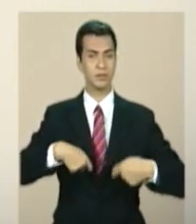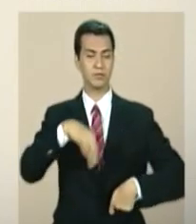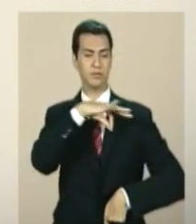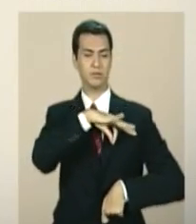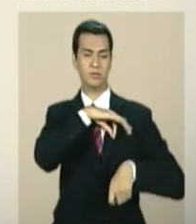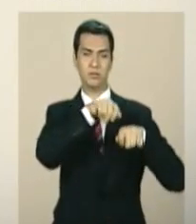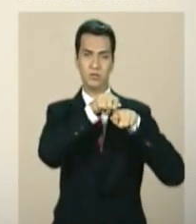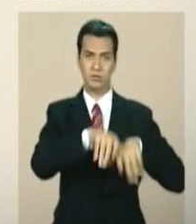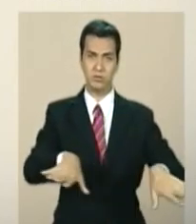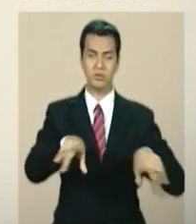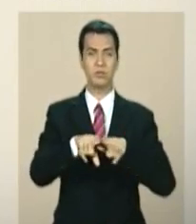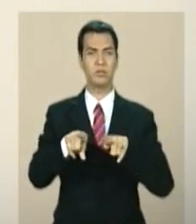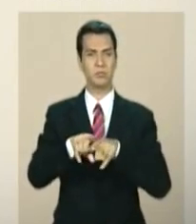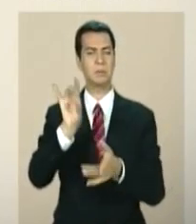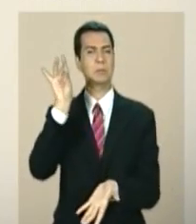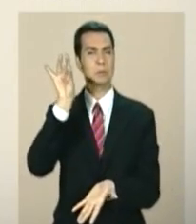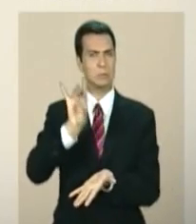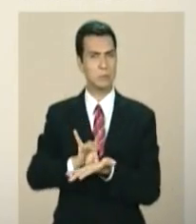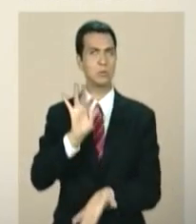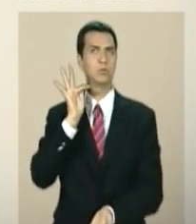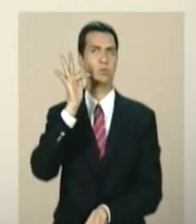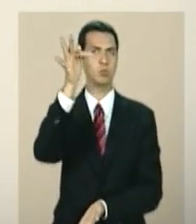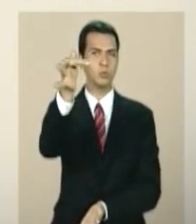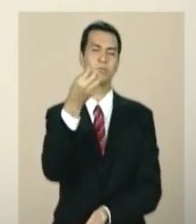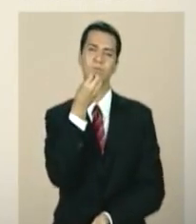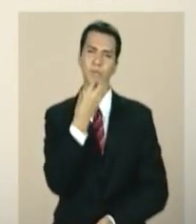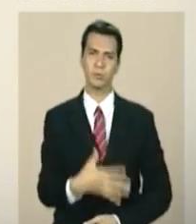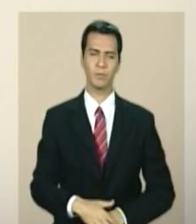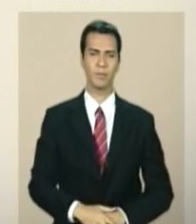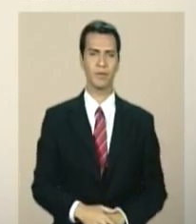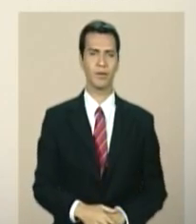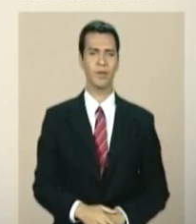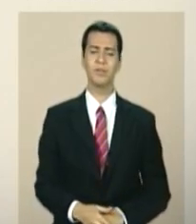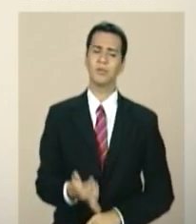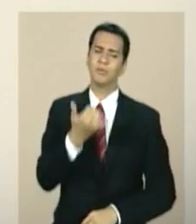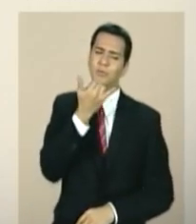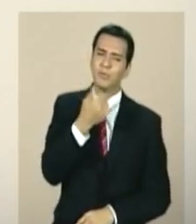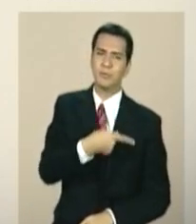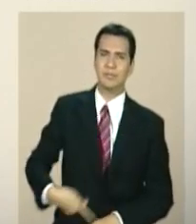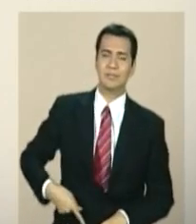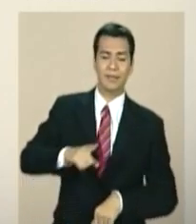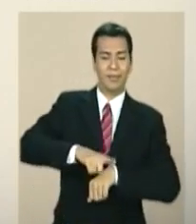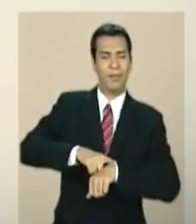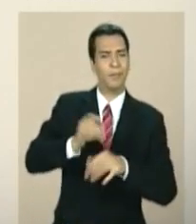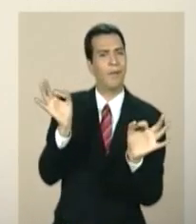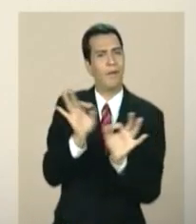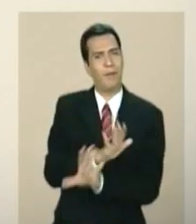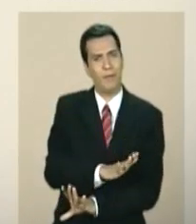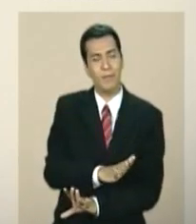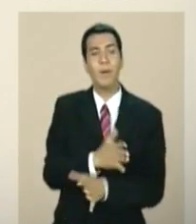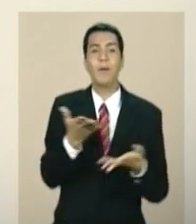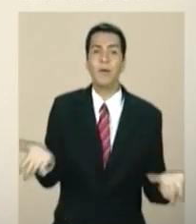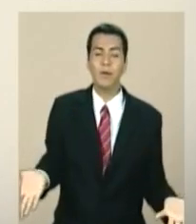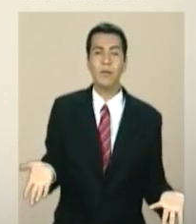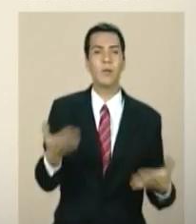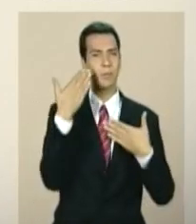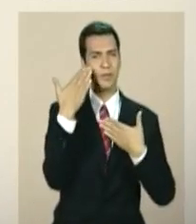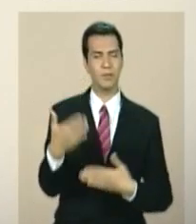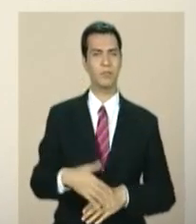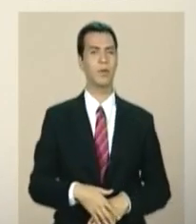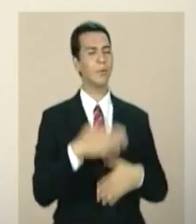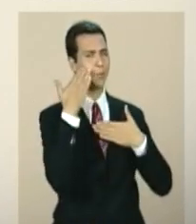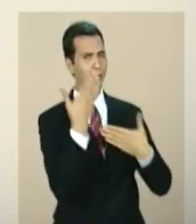de renda e de garantia de futuro Infelizmente o nosso tempo acabou Presidente Obrigado por sua presença aqui no café muito